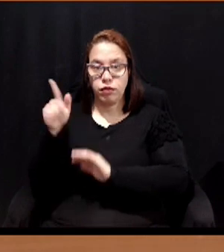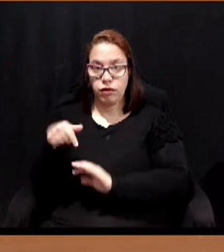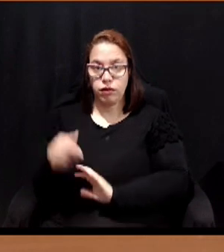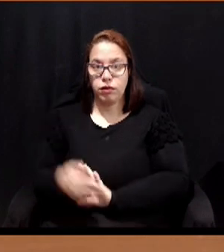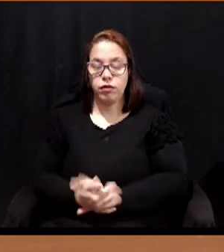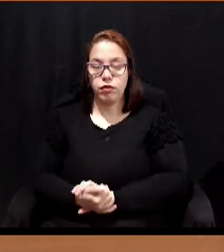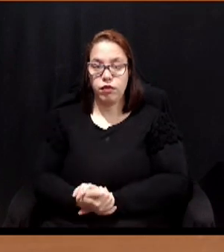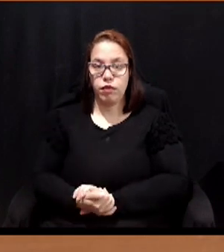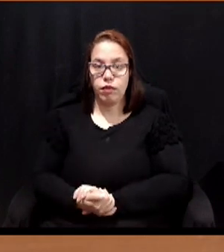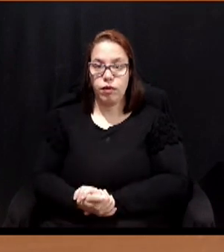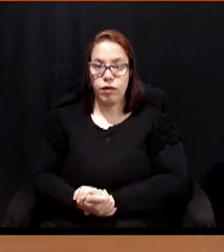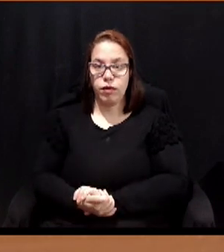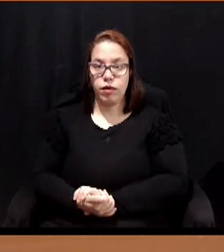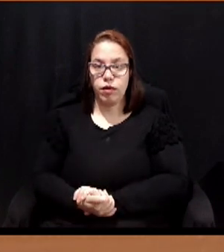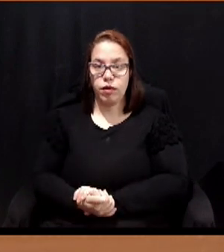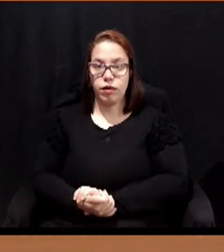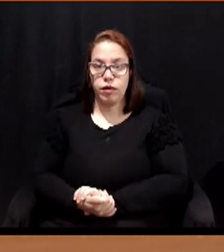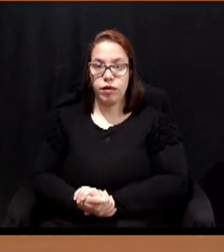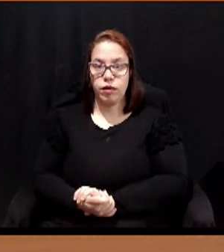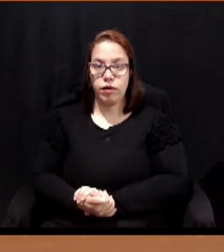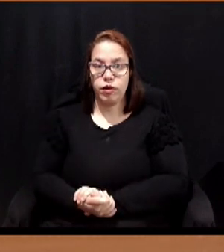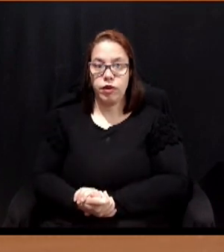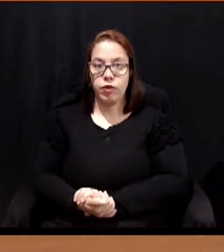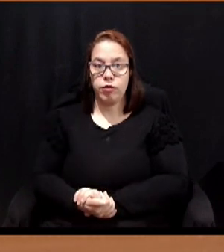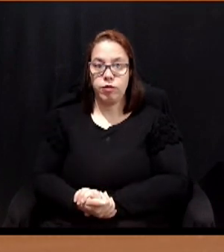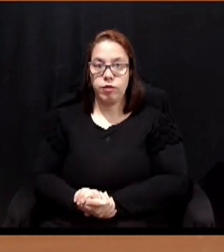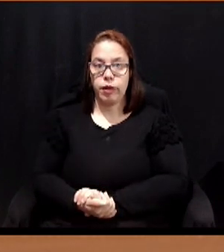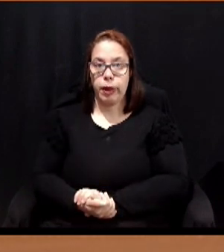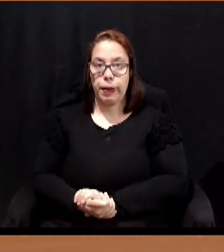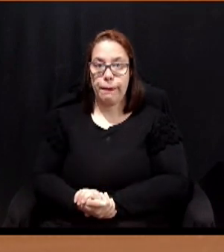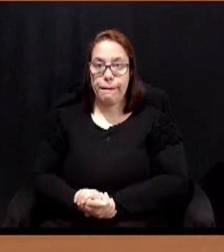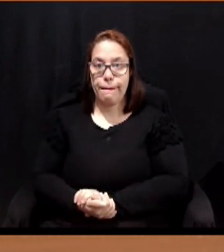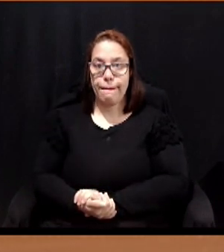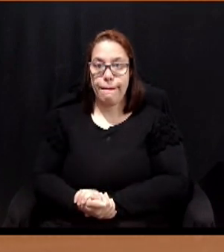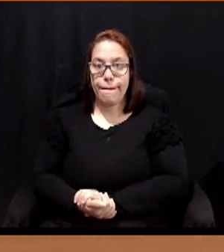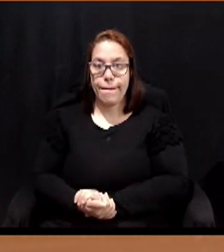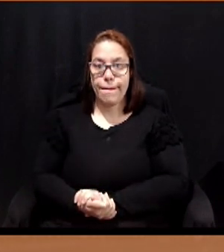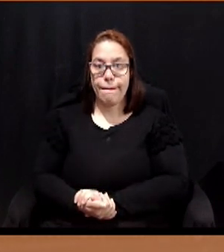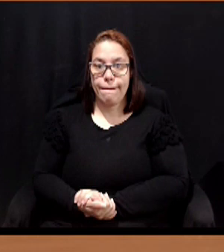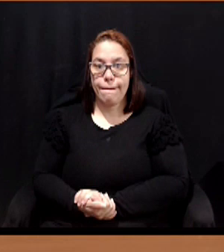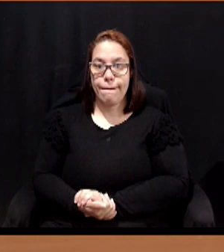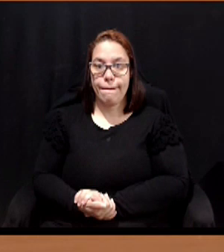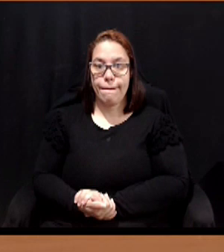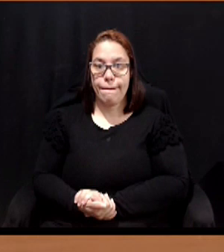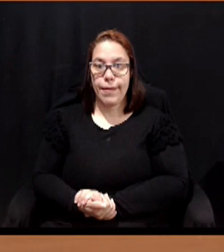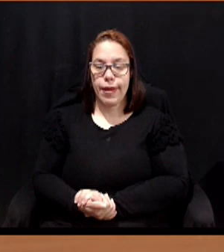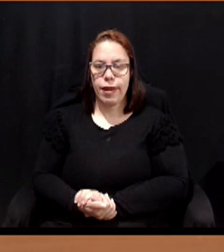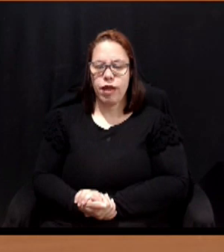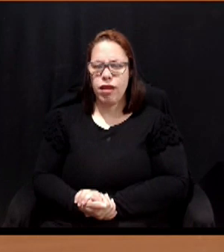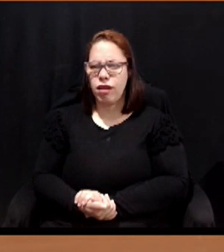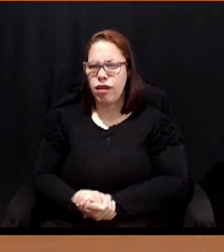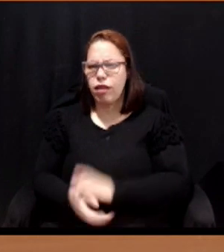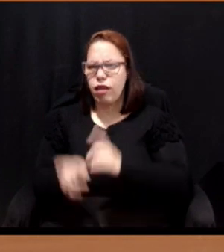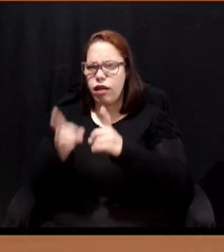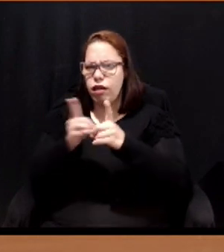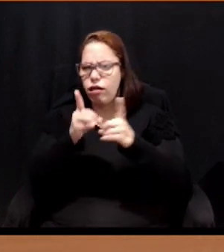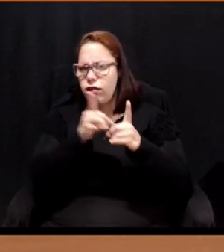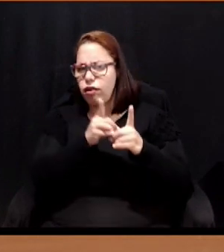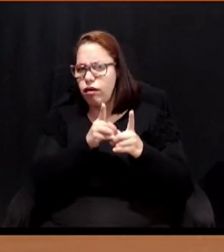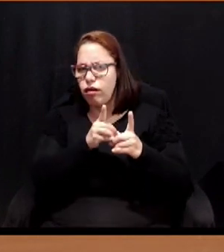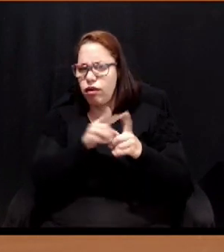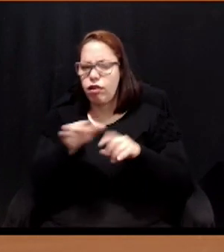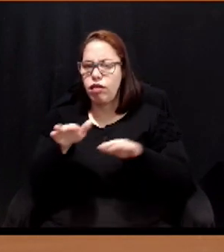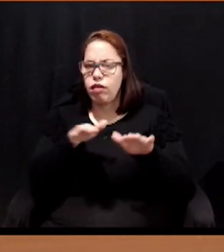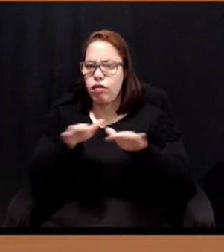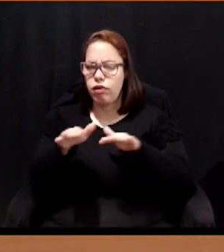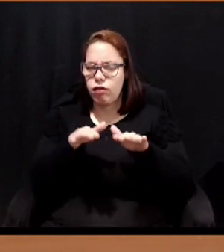essa mensagem aí. Eu acho que essa questão dos consultores, né, acho que nesse momento,